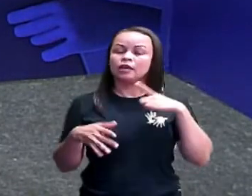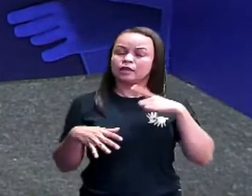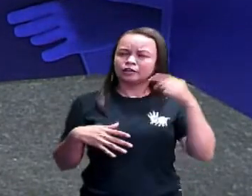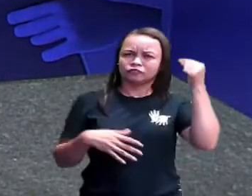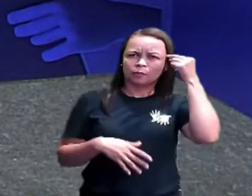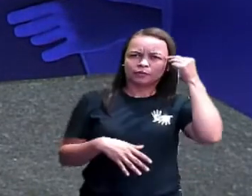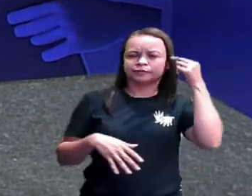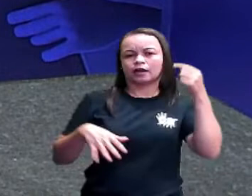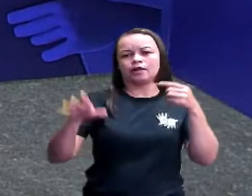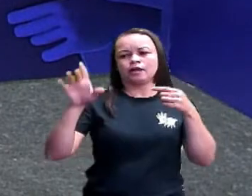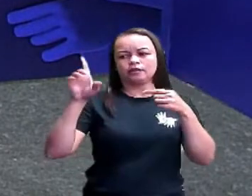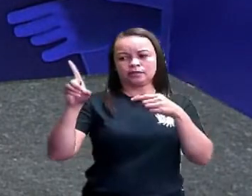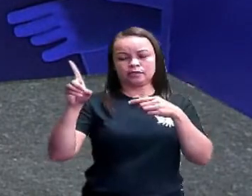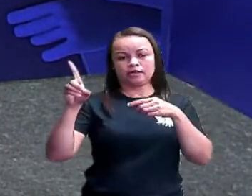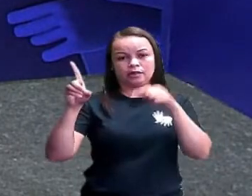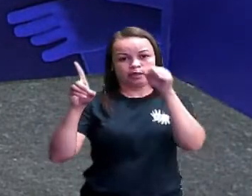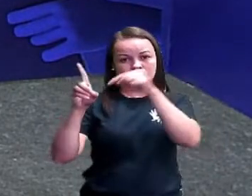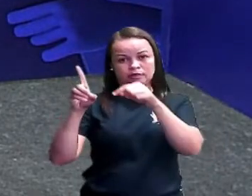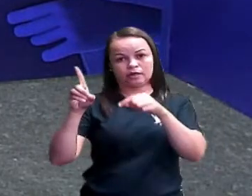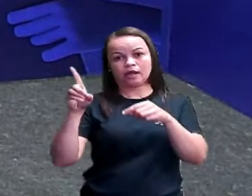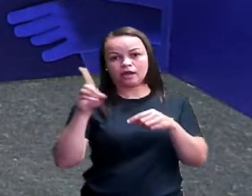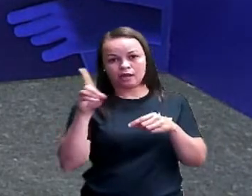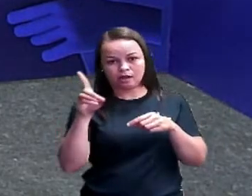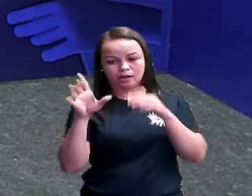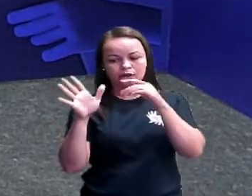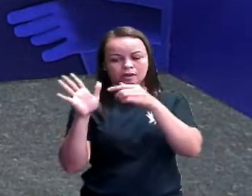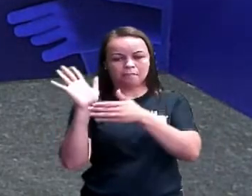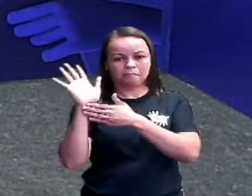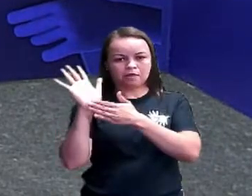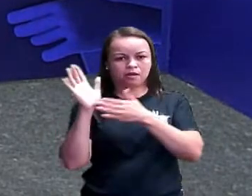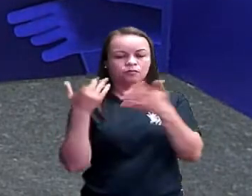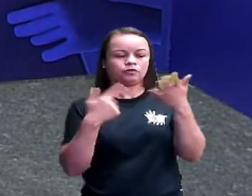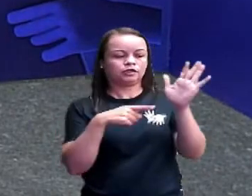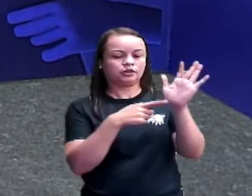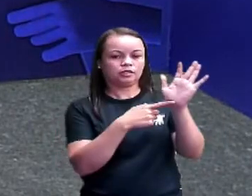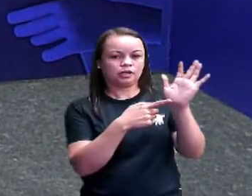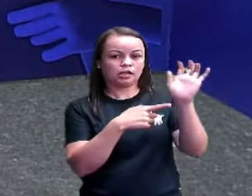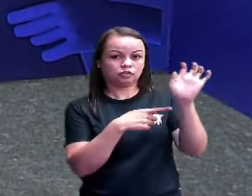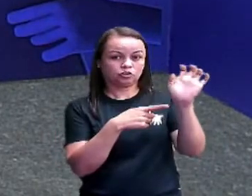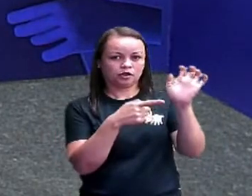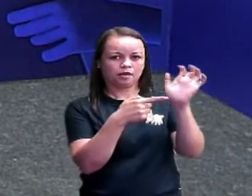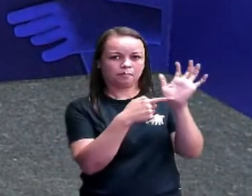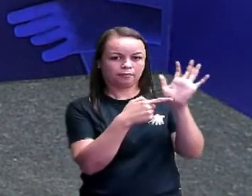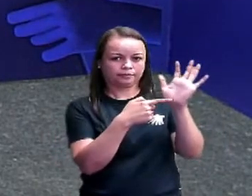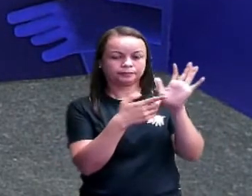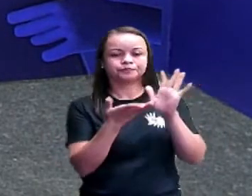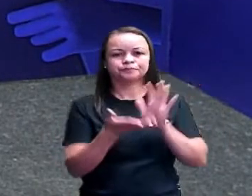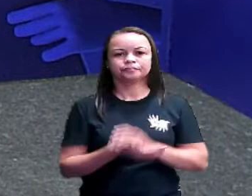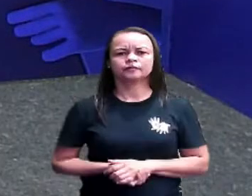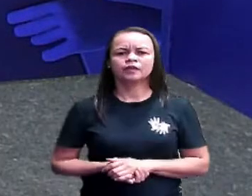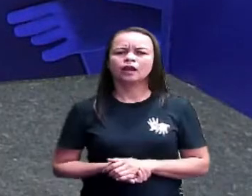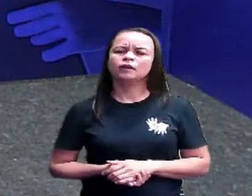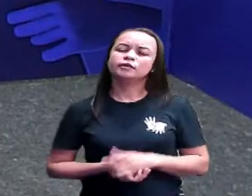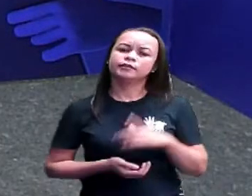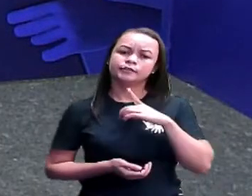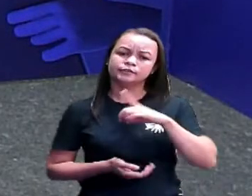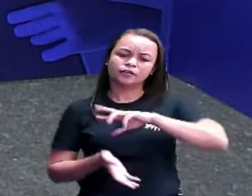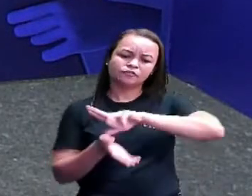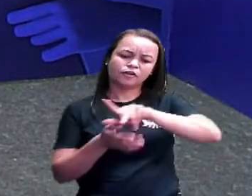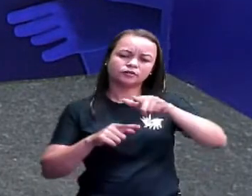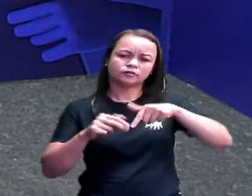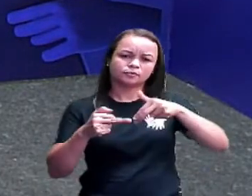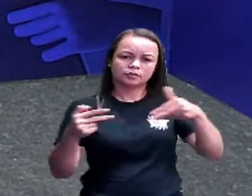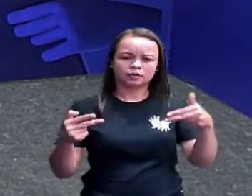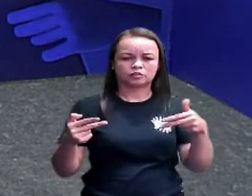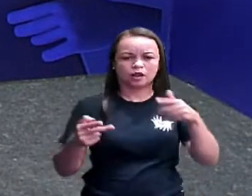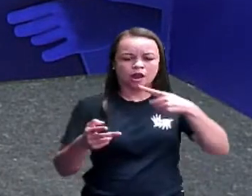mão esquerda é esta daqui. E aí, existem vários objetos ao meu redor, não é isso?